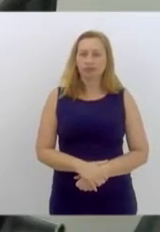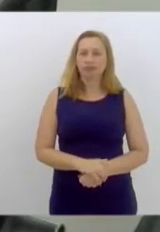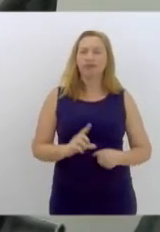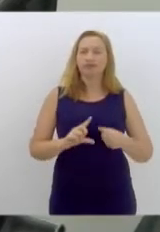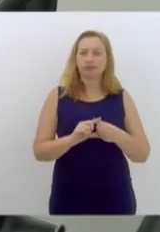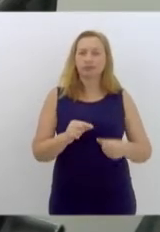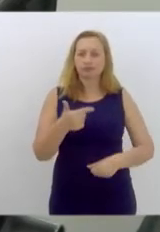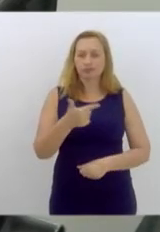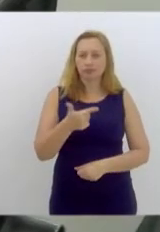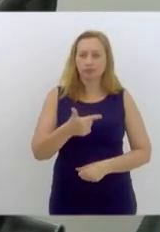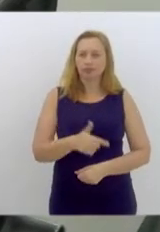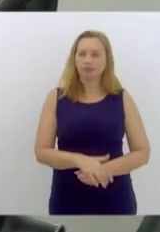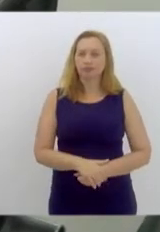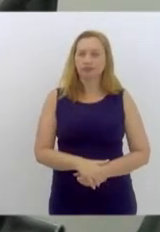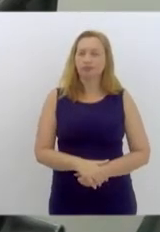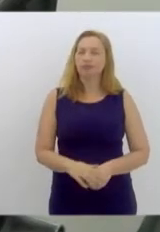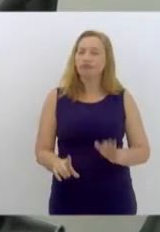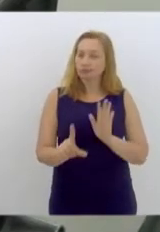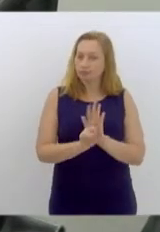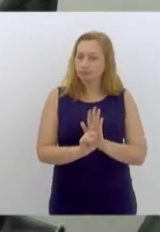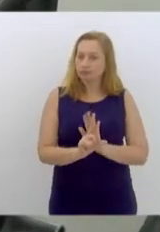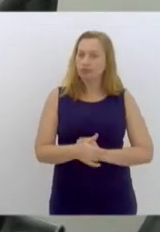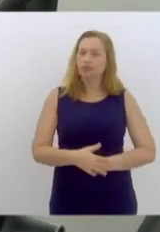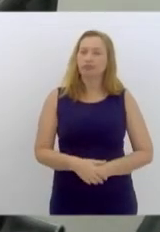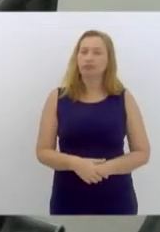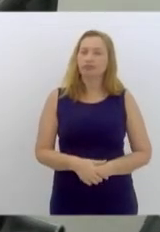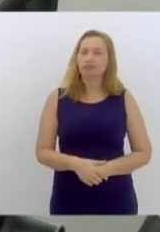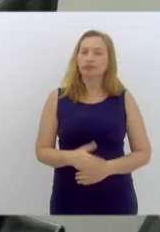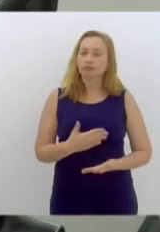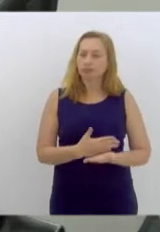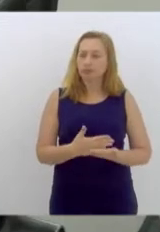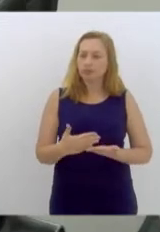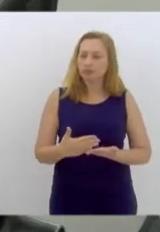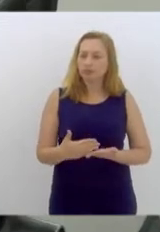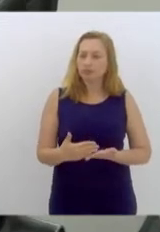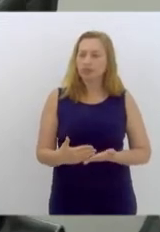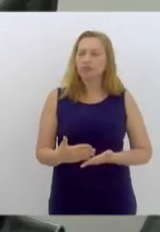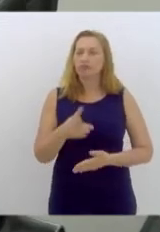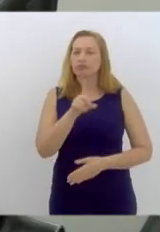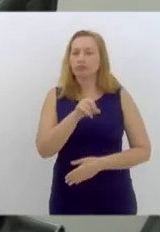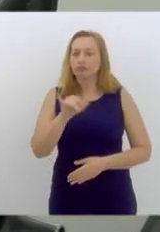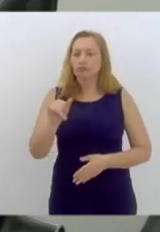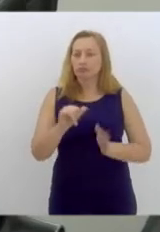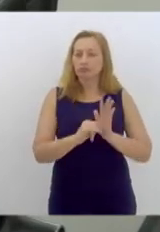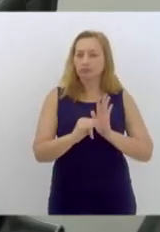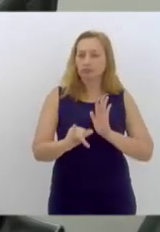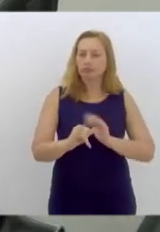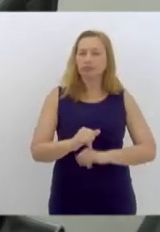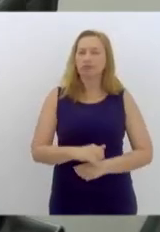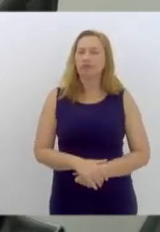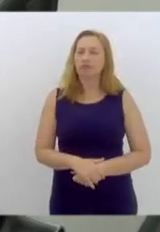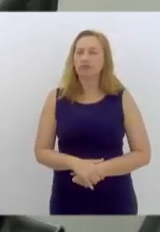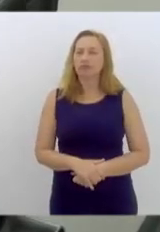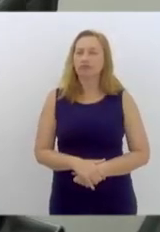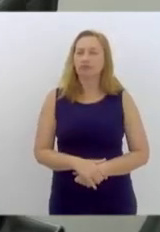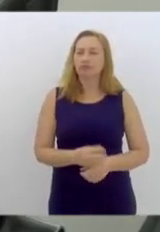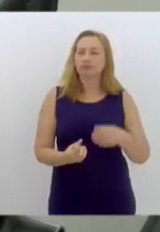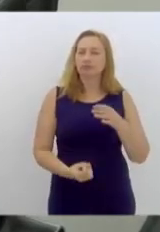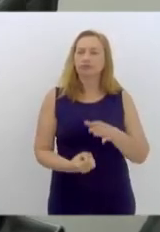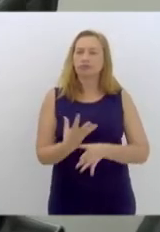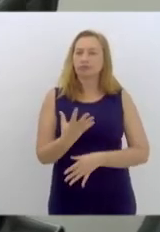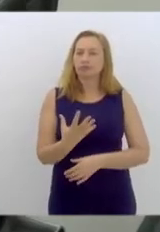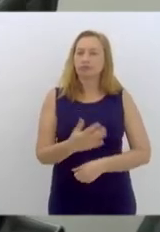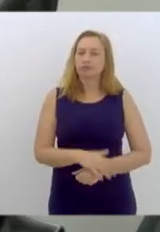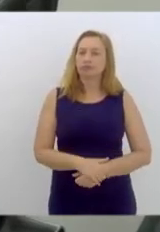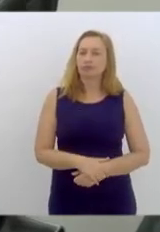Artigo 2º. Esta lei entra em vigor na data da sua publicação, produzindo efeitos